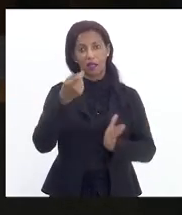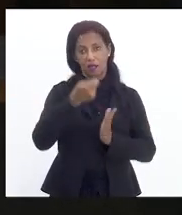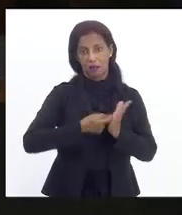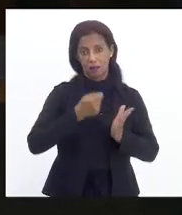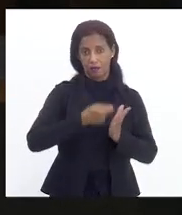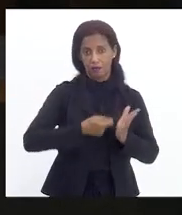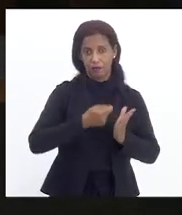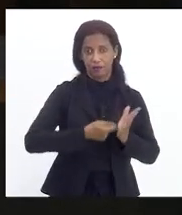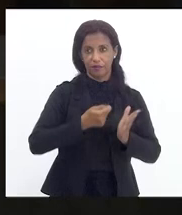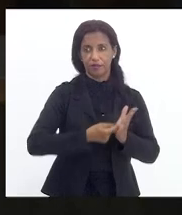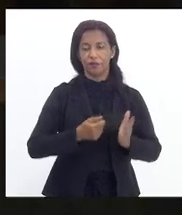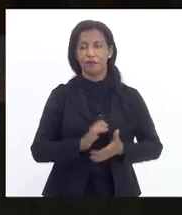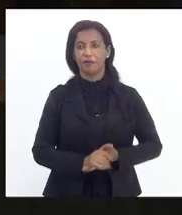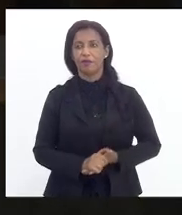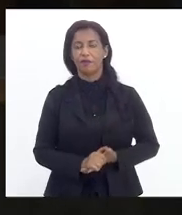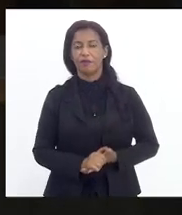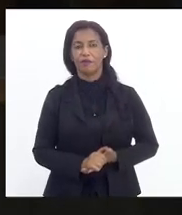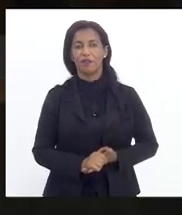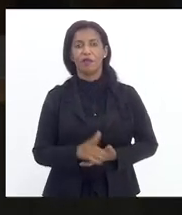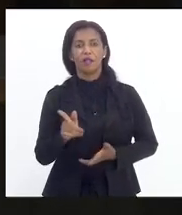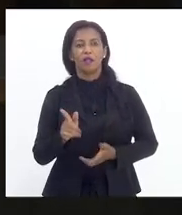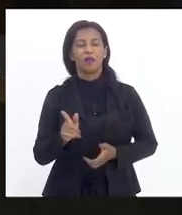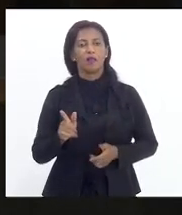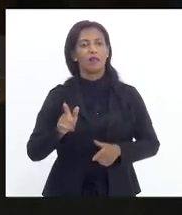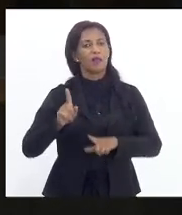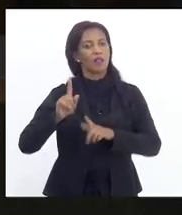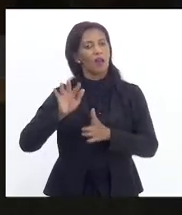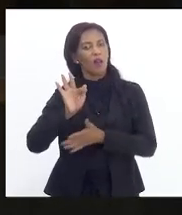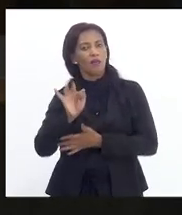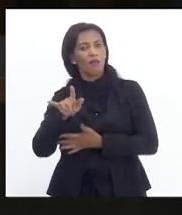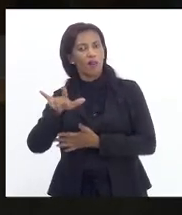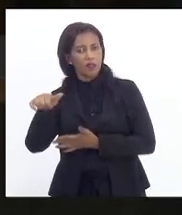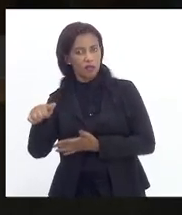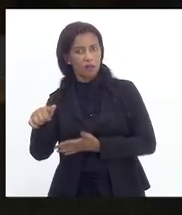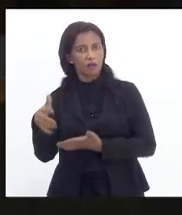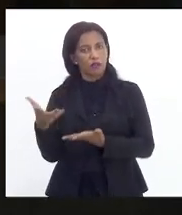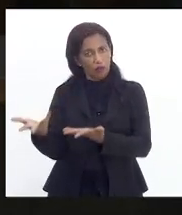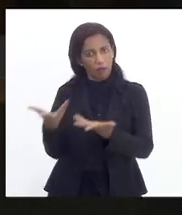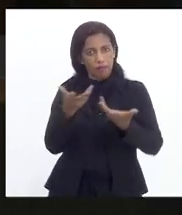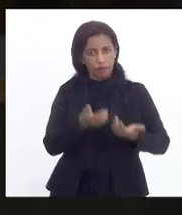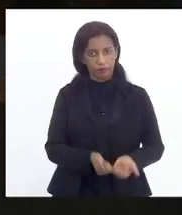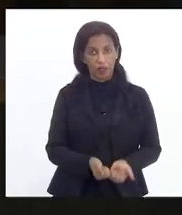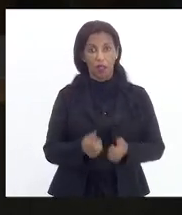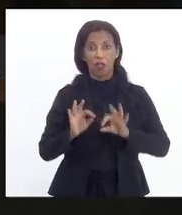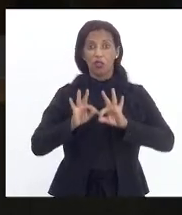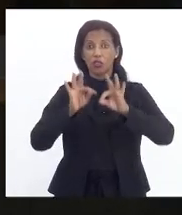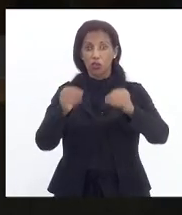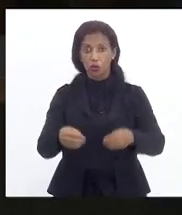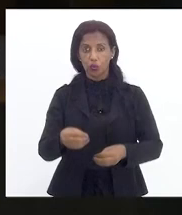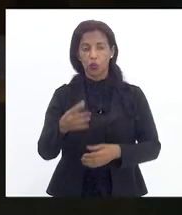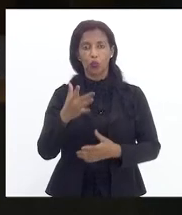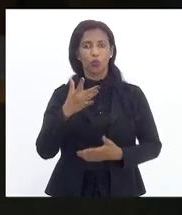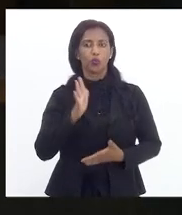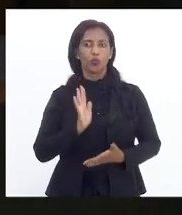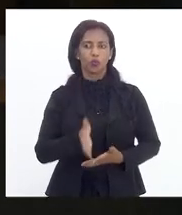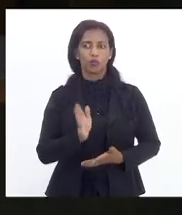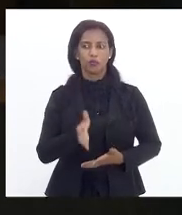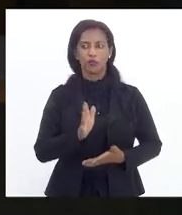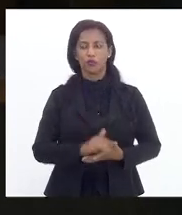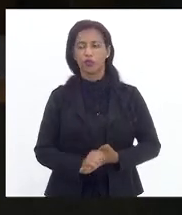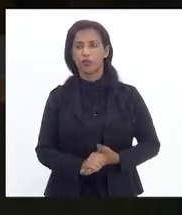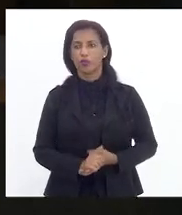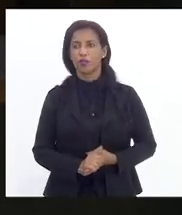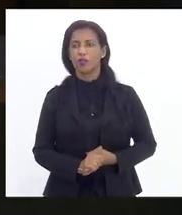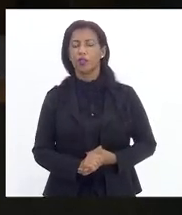tributação e a fazenda já tá de posse daquilo que a gente pressiona muito